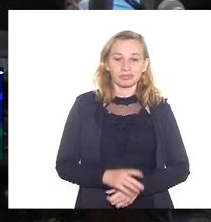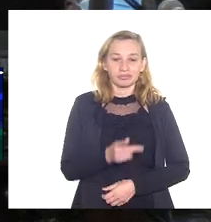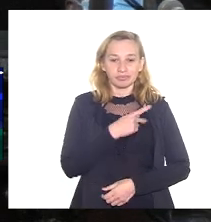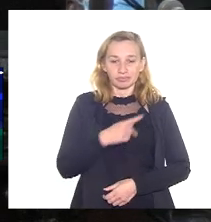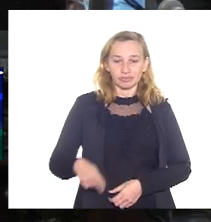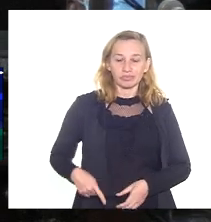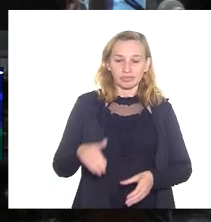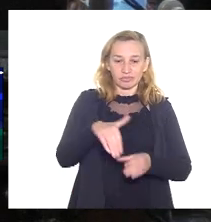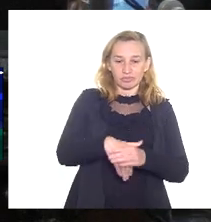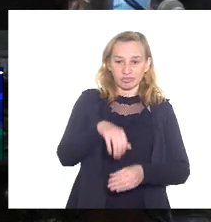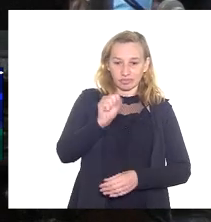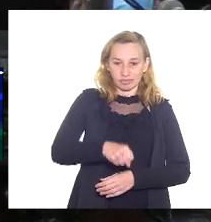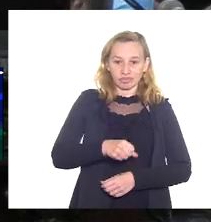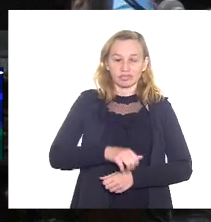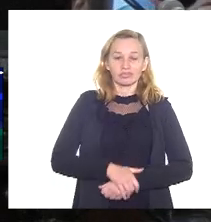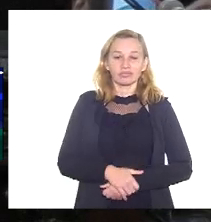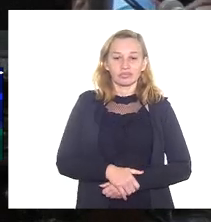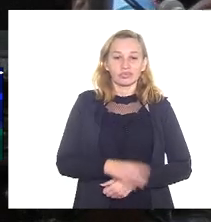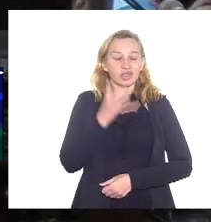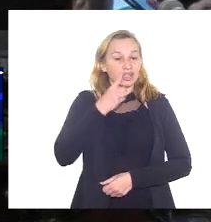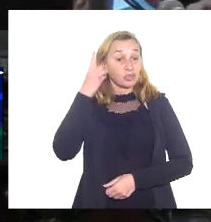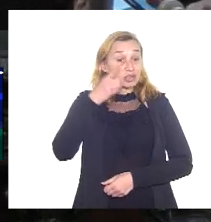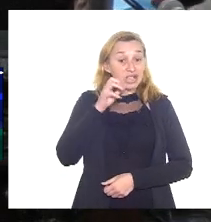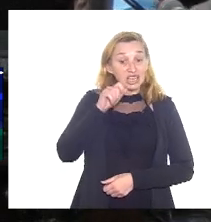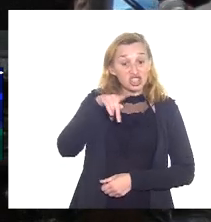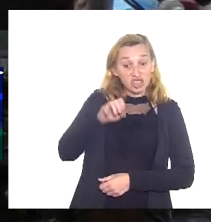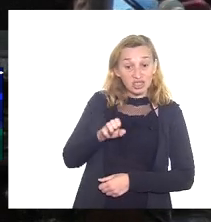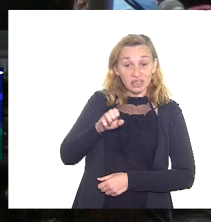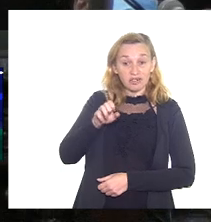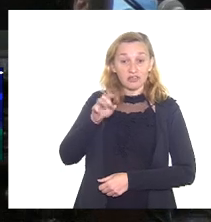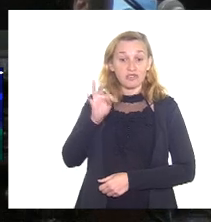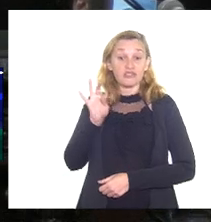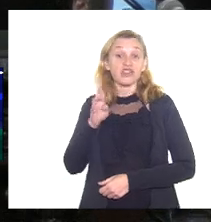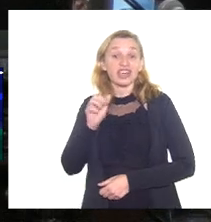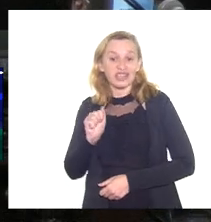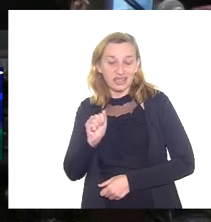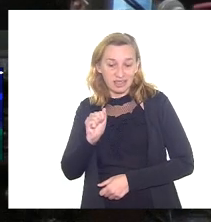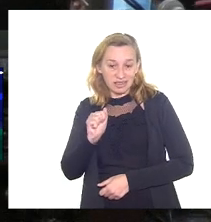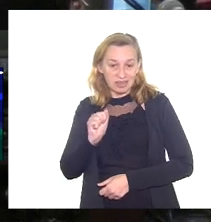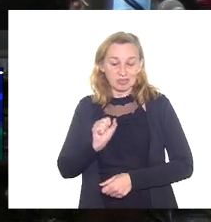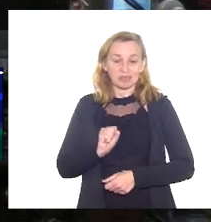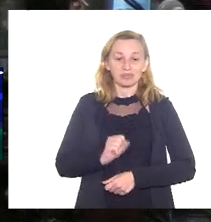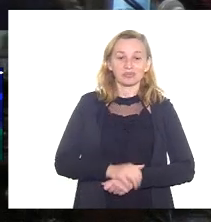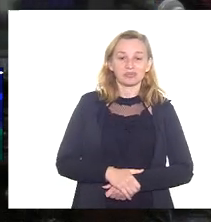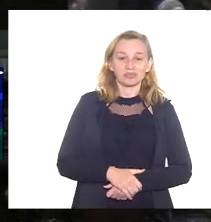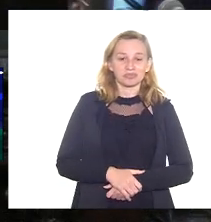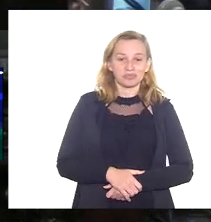Presidente, meu voto é sim, sou favorável. Deputado Alexandre Freitas.